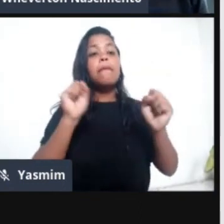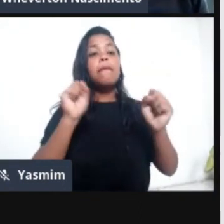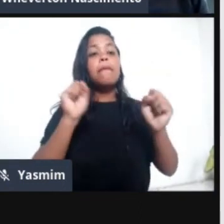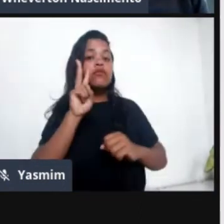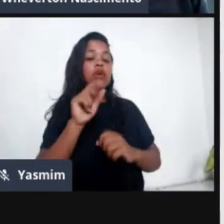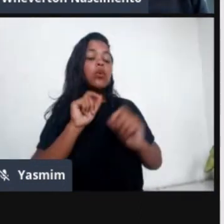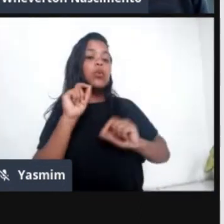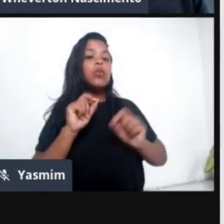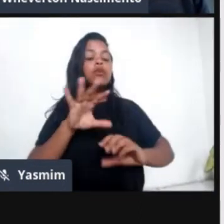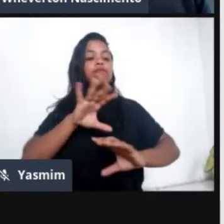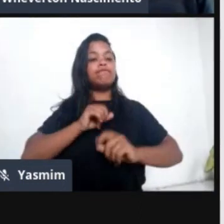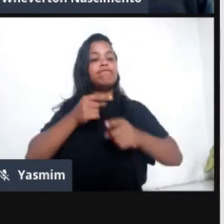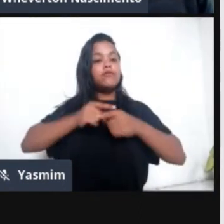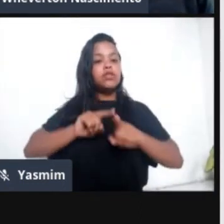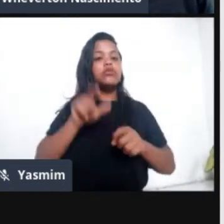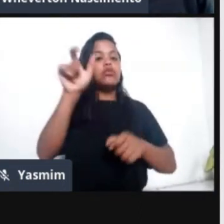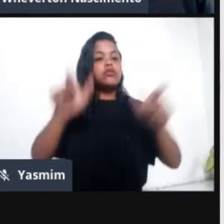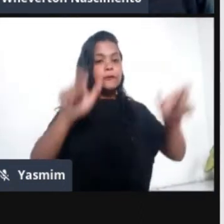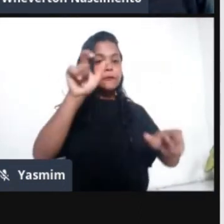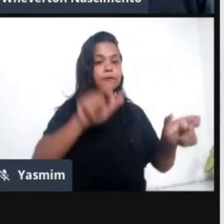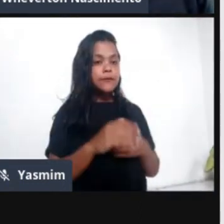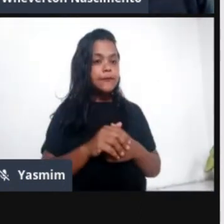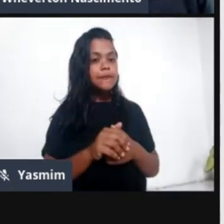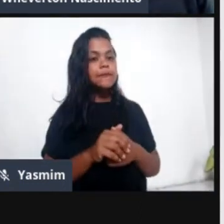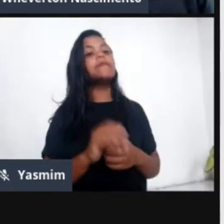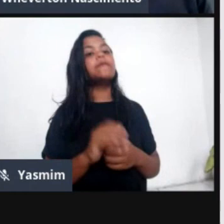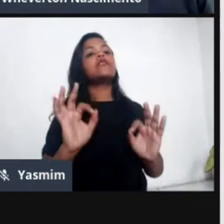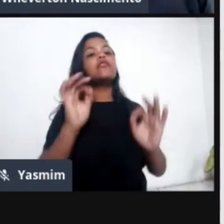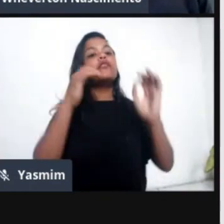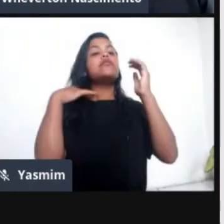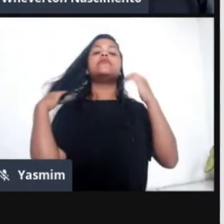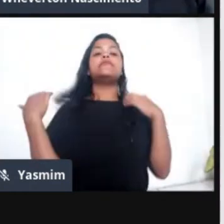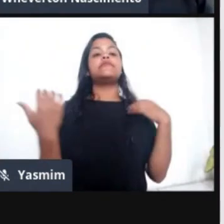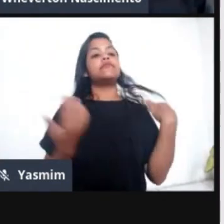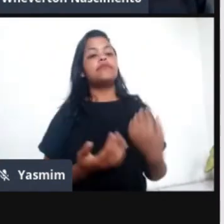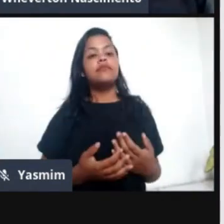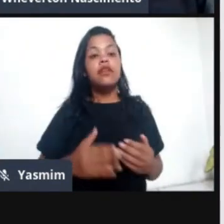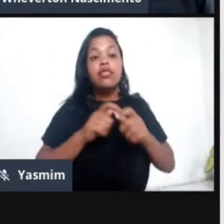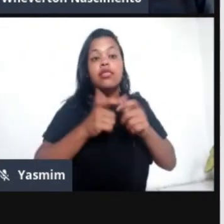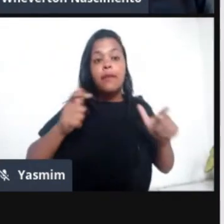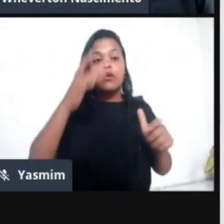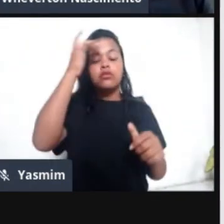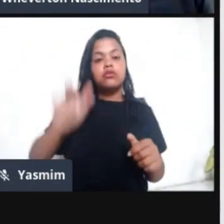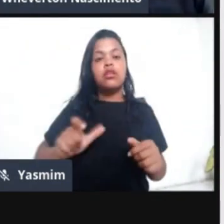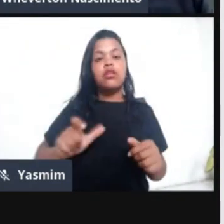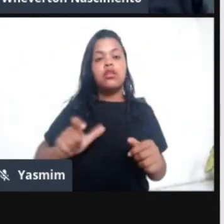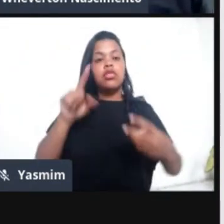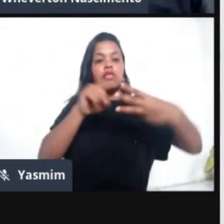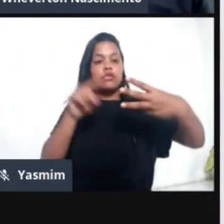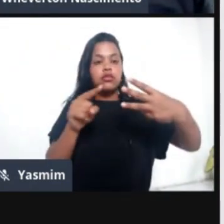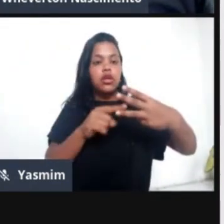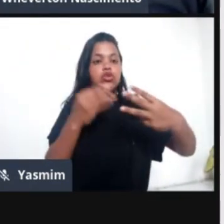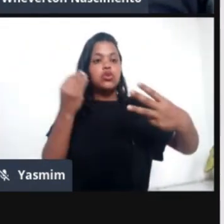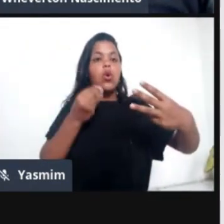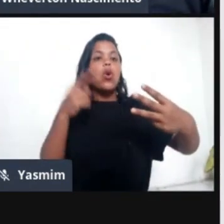certo? Do soro. Então, na grande maioria dos casos, são essas três formas de diagnóstico que a gente vai